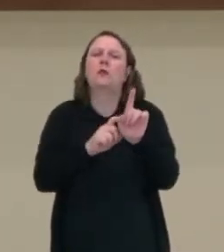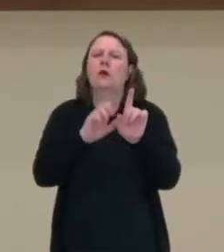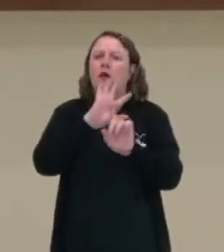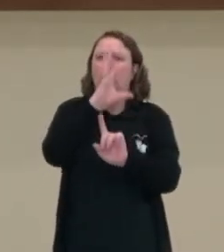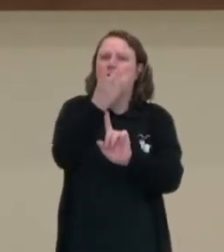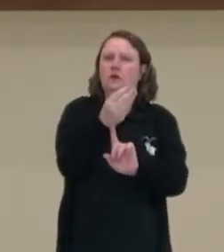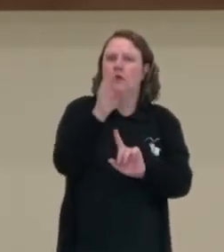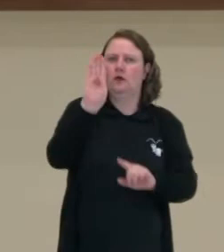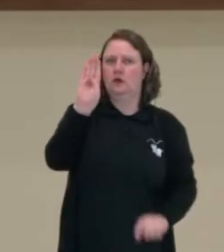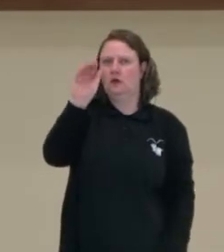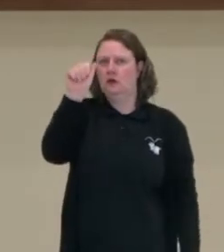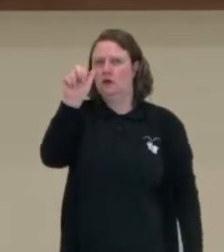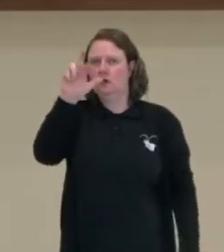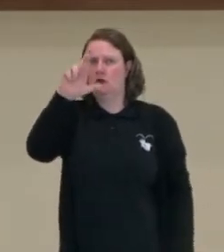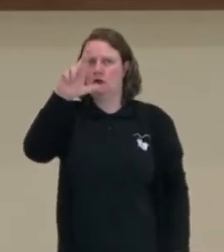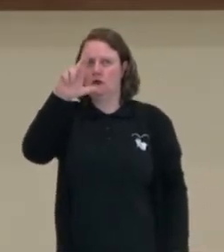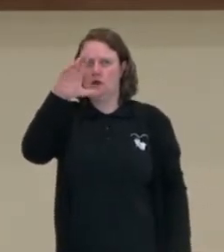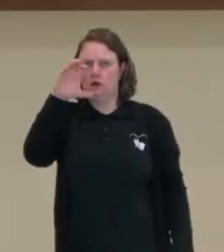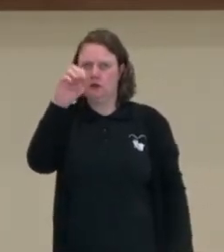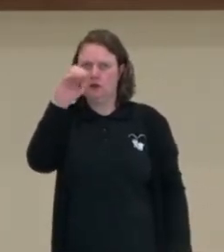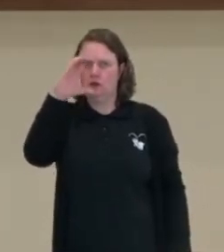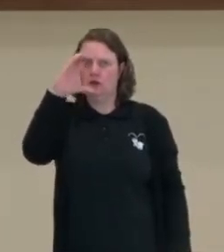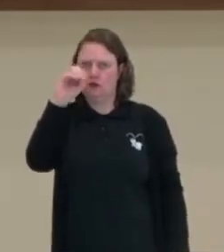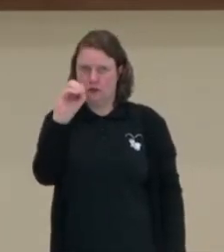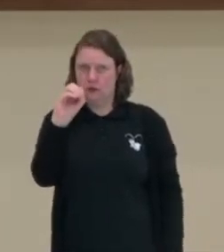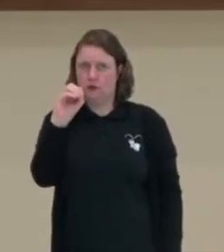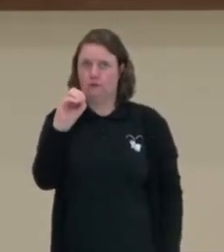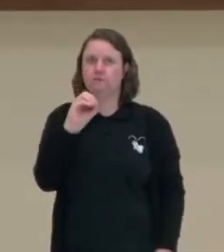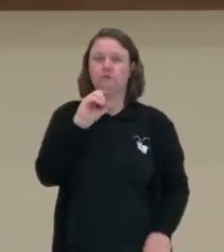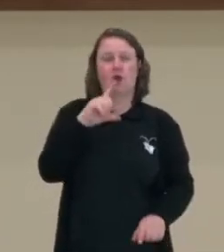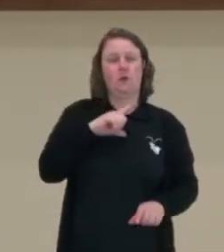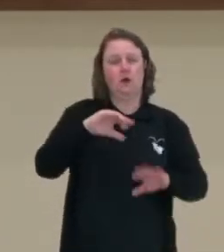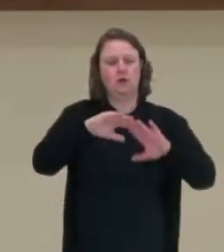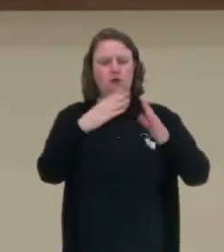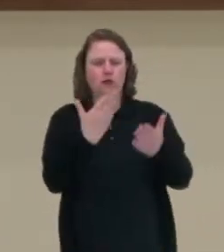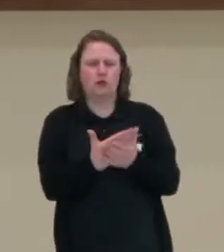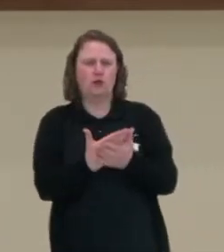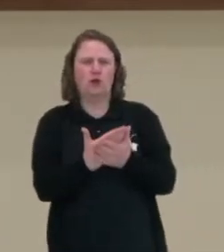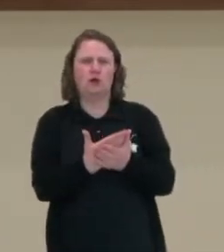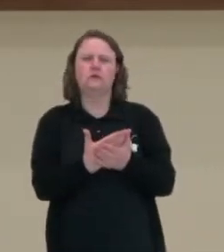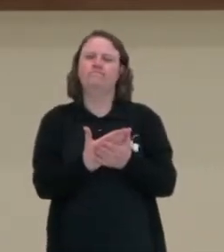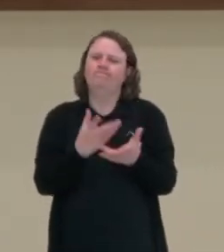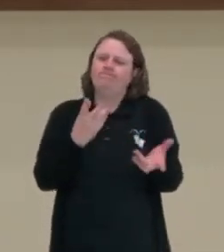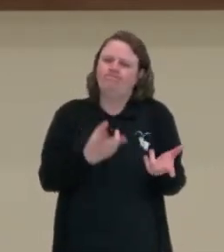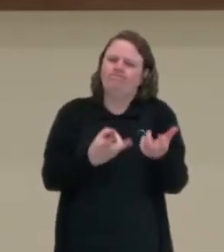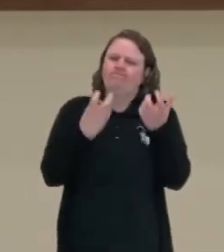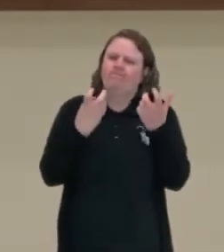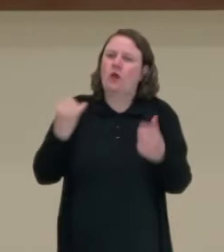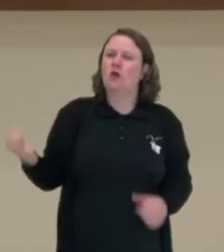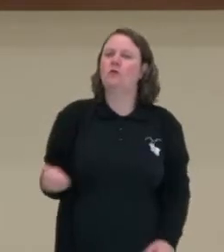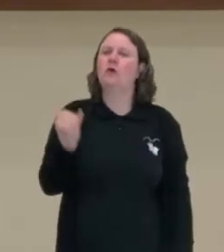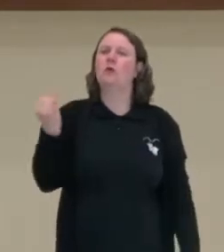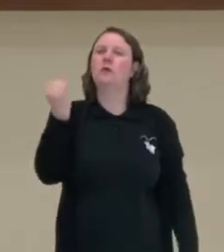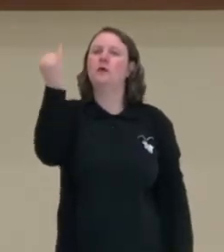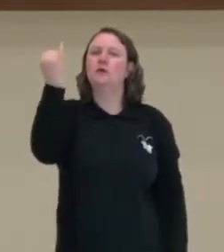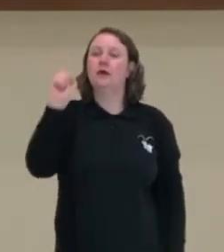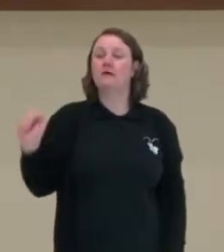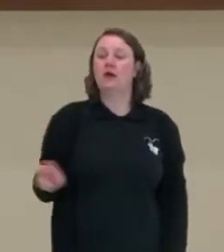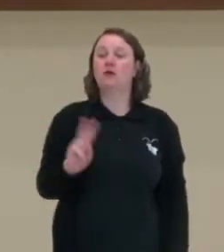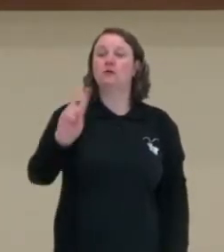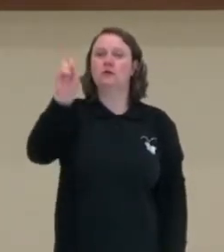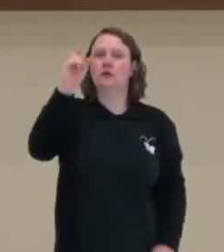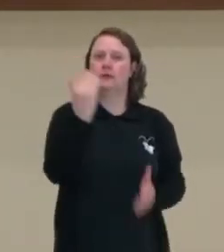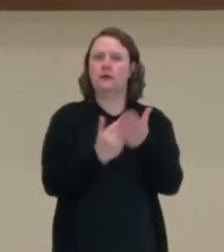academias vão começar a dar uma importância maior a este tipo de pintura. Até então era uma pintura,